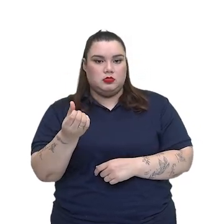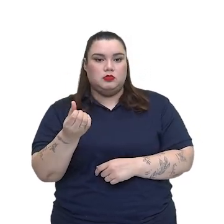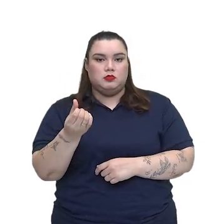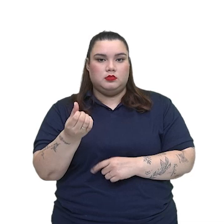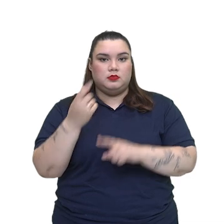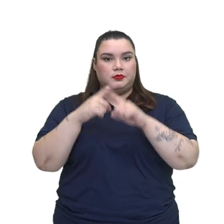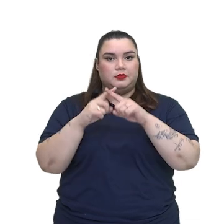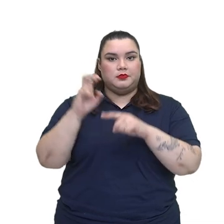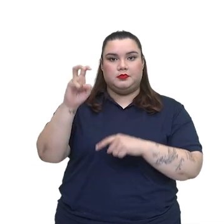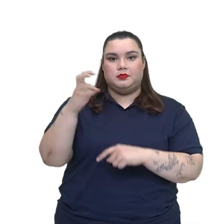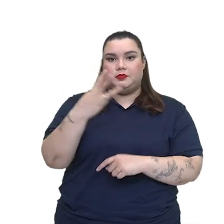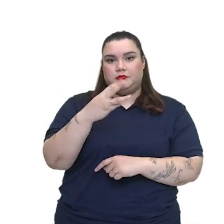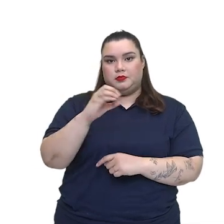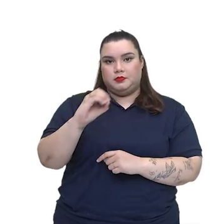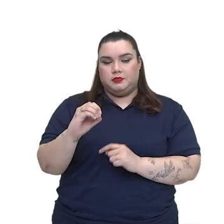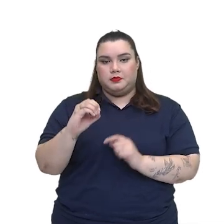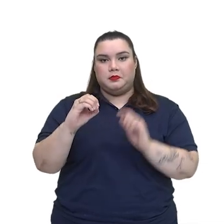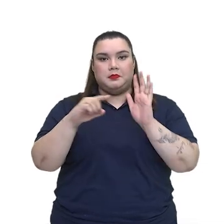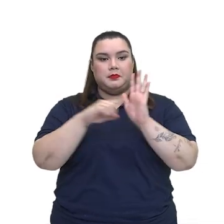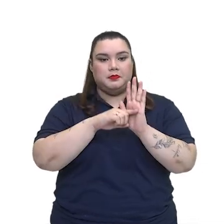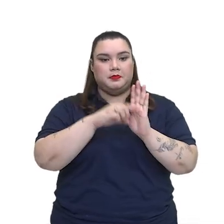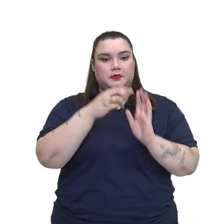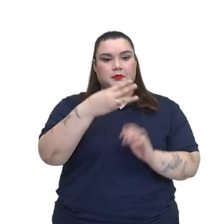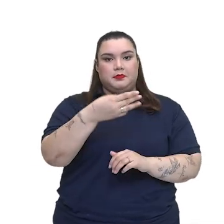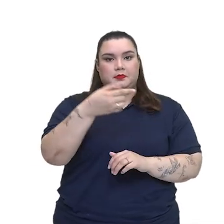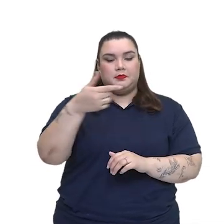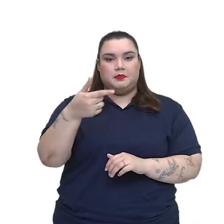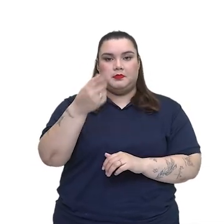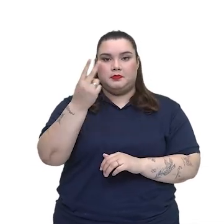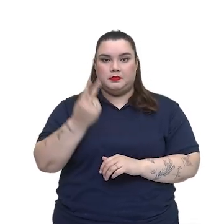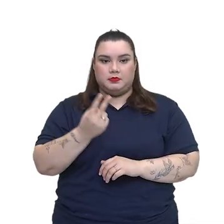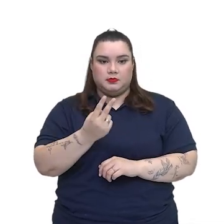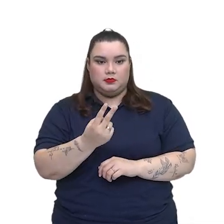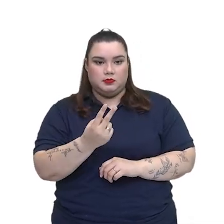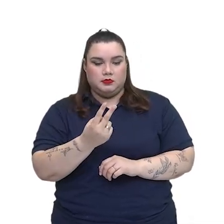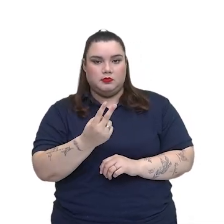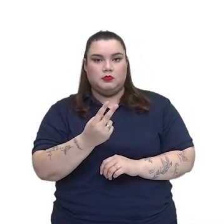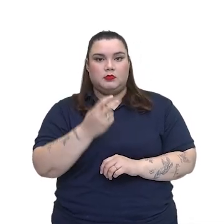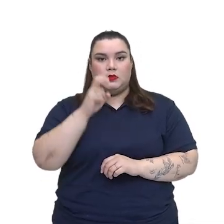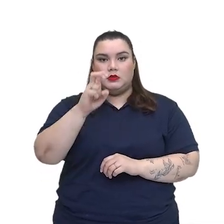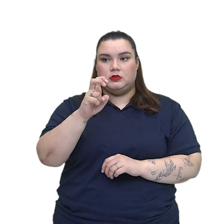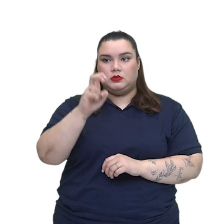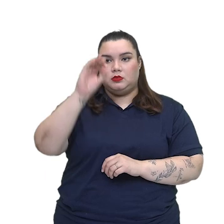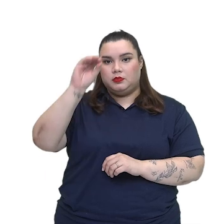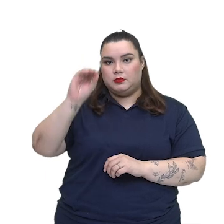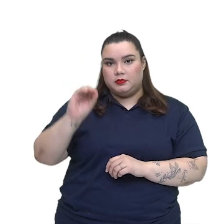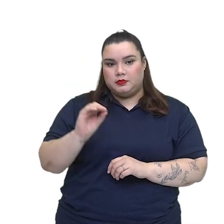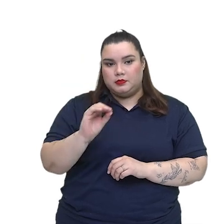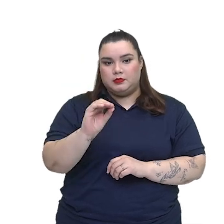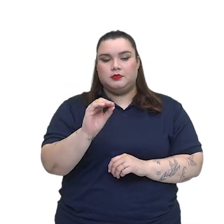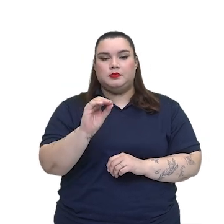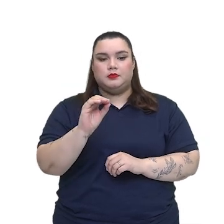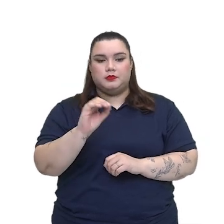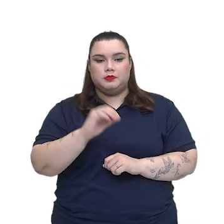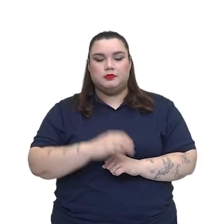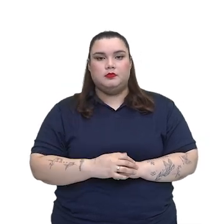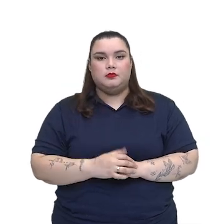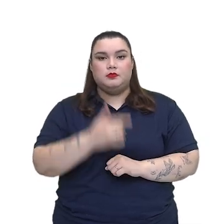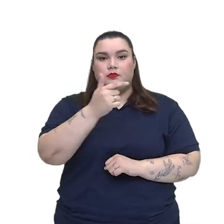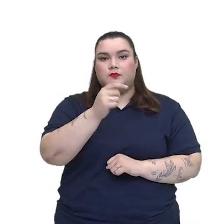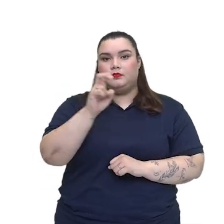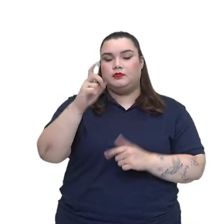6. 6 vezes 5, 30, para 32 faltam 2, e aqui a gente completa com o